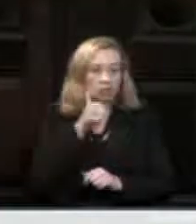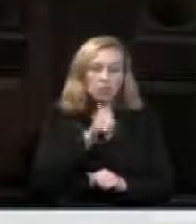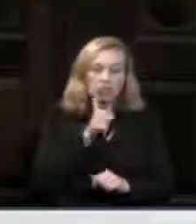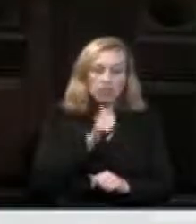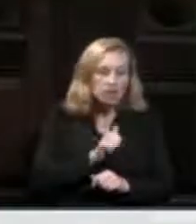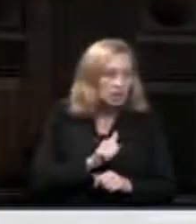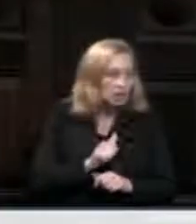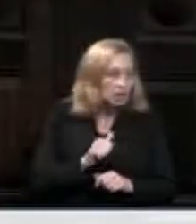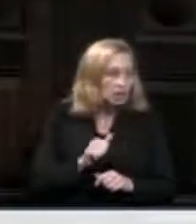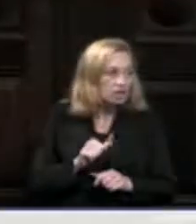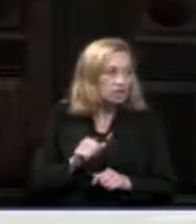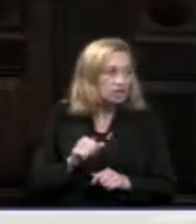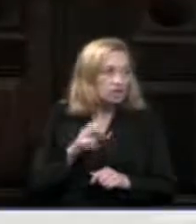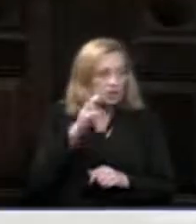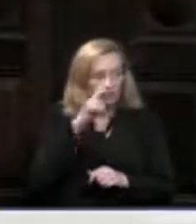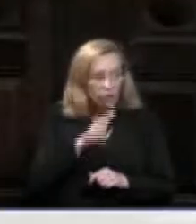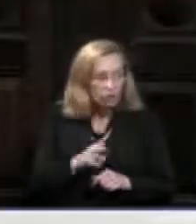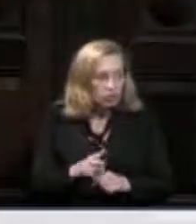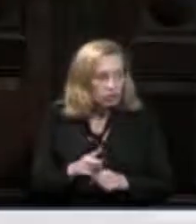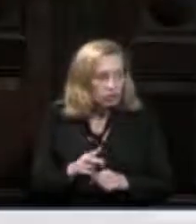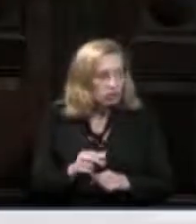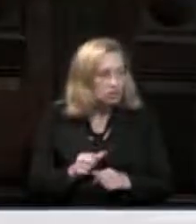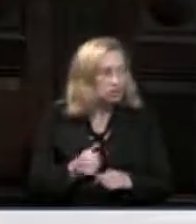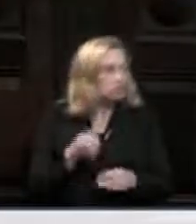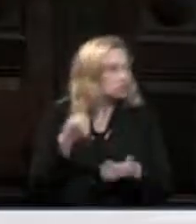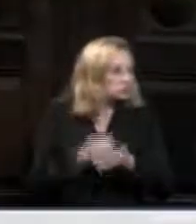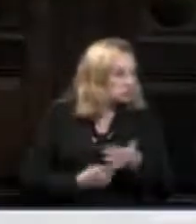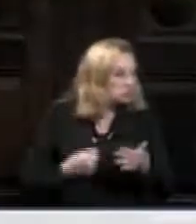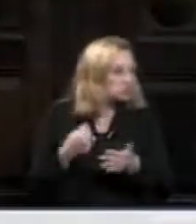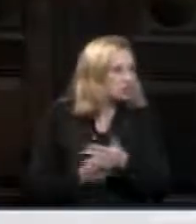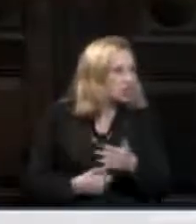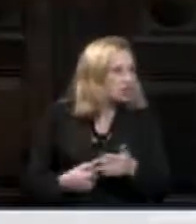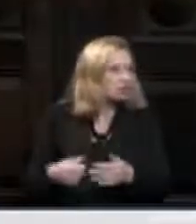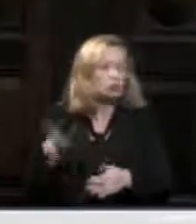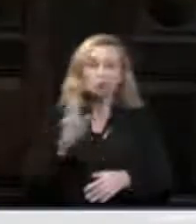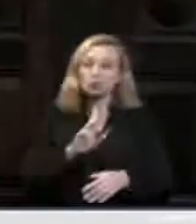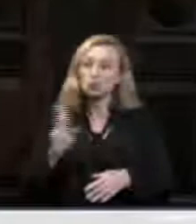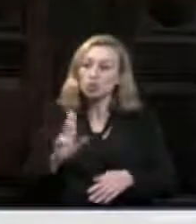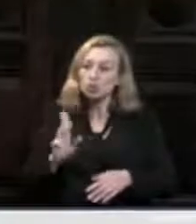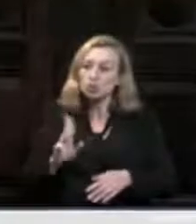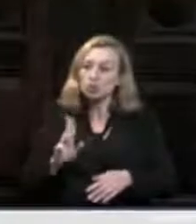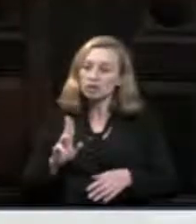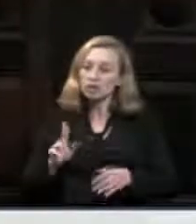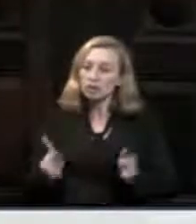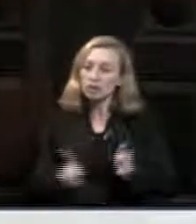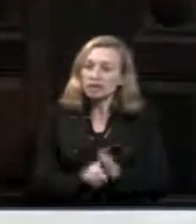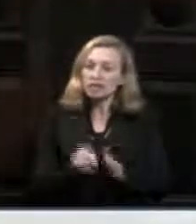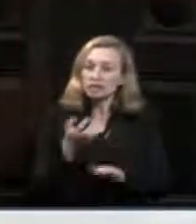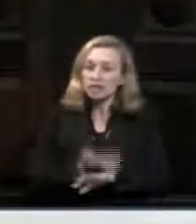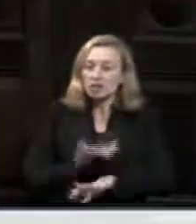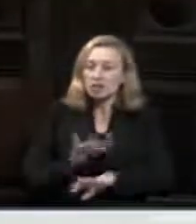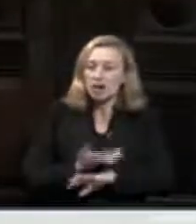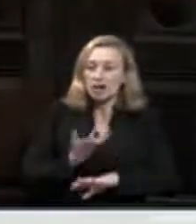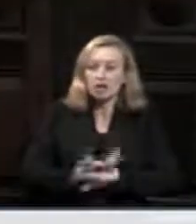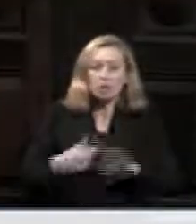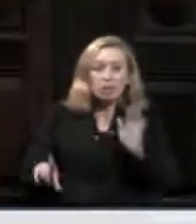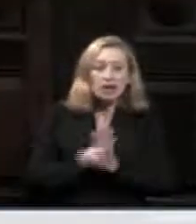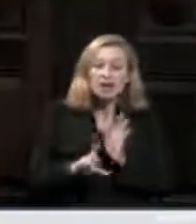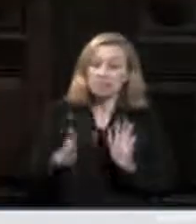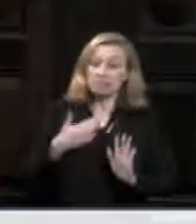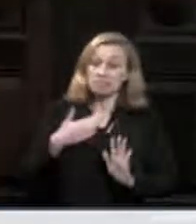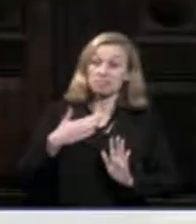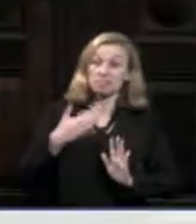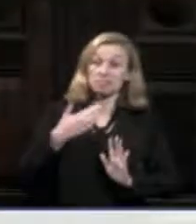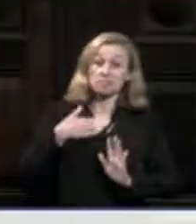ambiental. Anita, que teve o seu nome dado ao parque por uma lei de minha iniciativa,